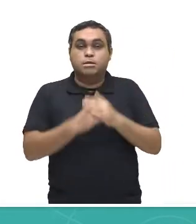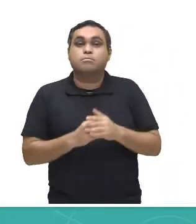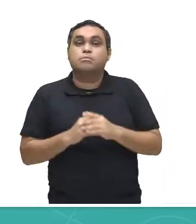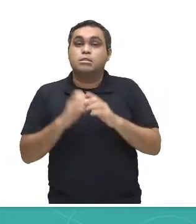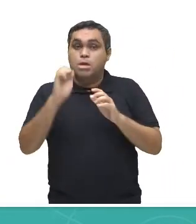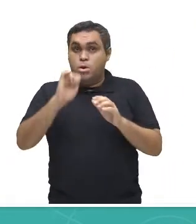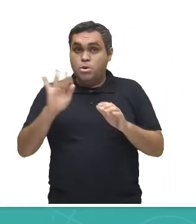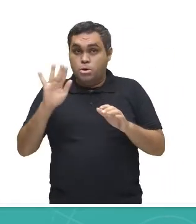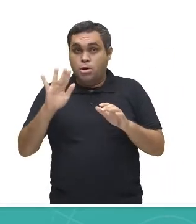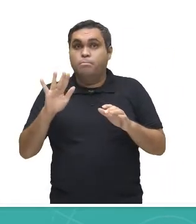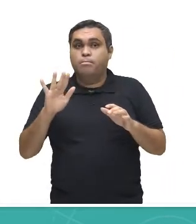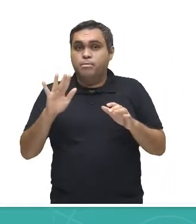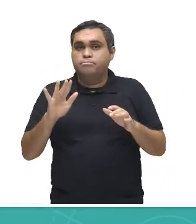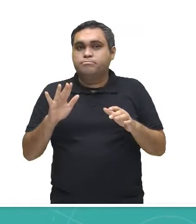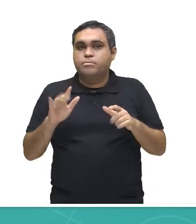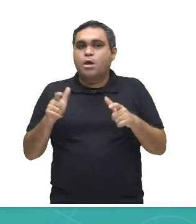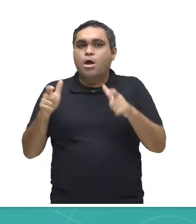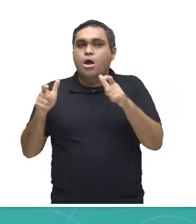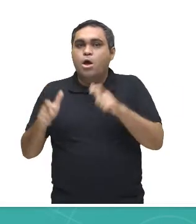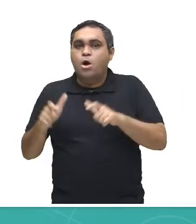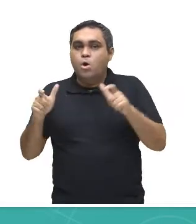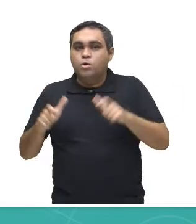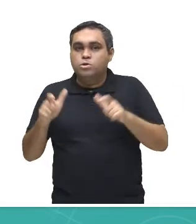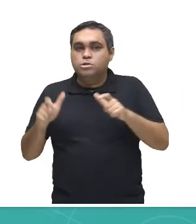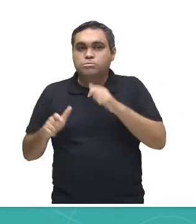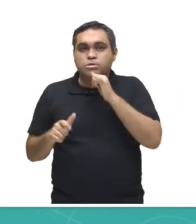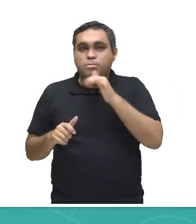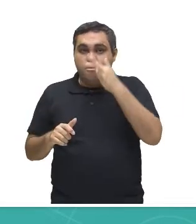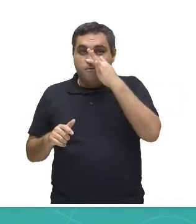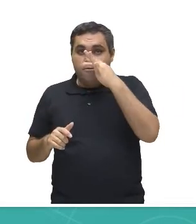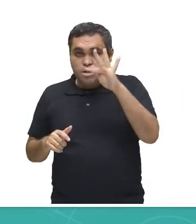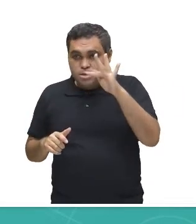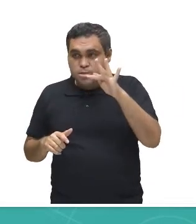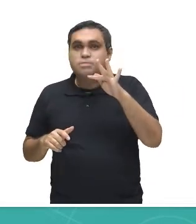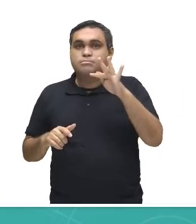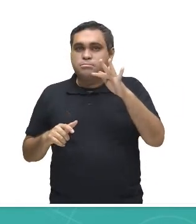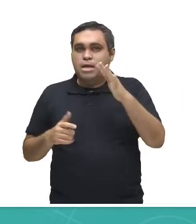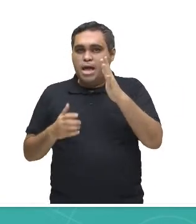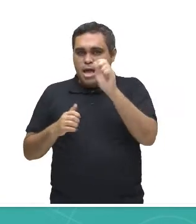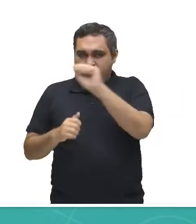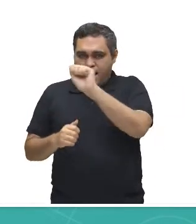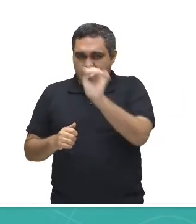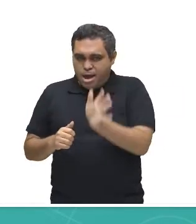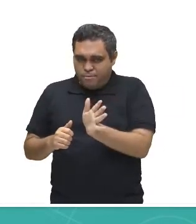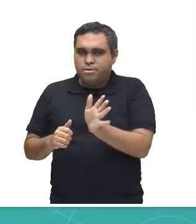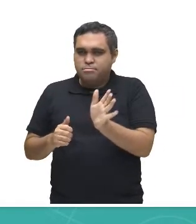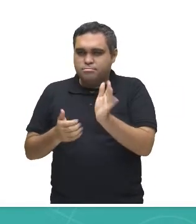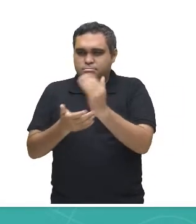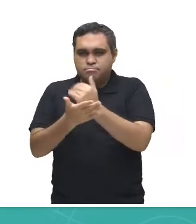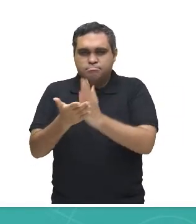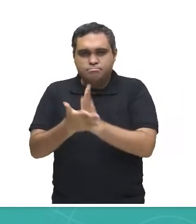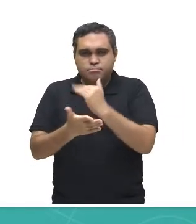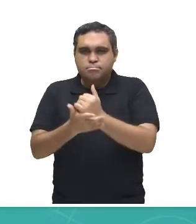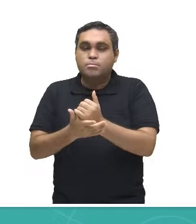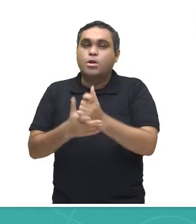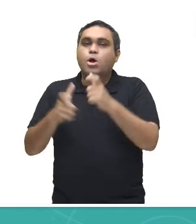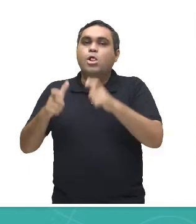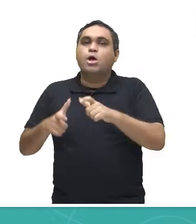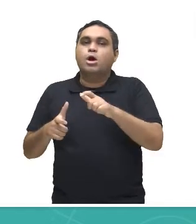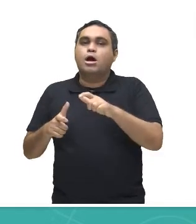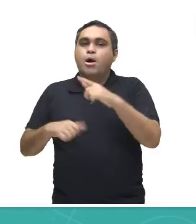franceses, onde hoje fica a região da Argélia. Então, os franceses, né, começam a conquistar aquela região a partir